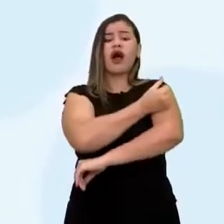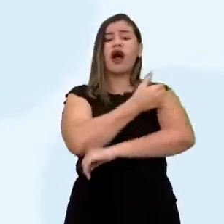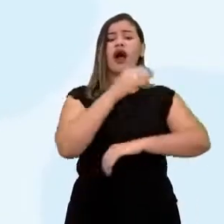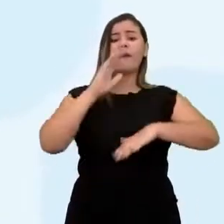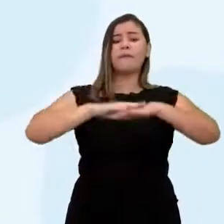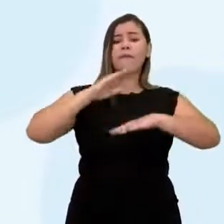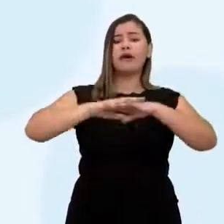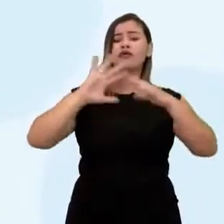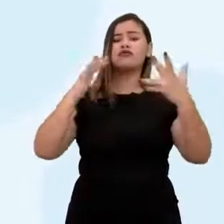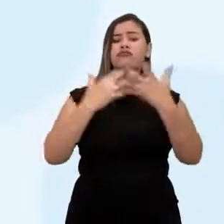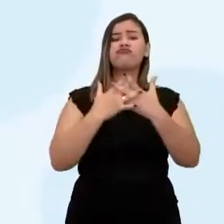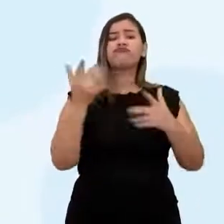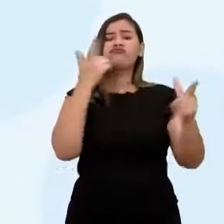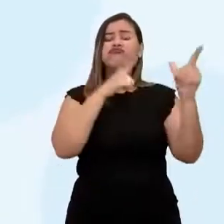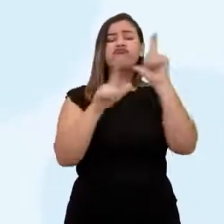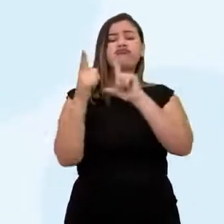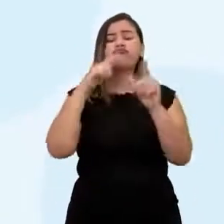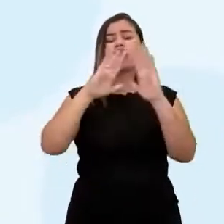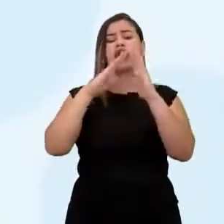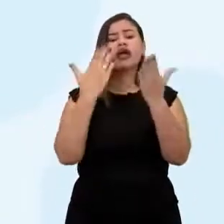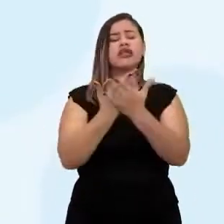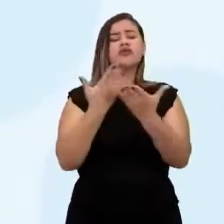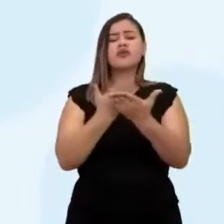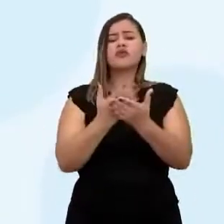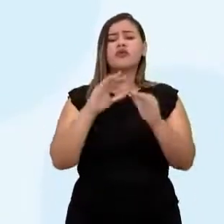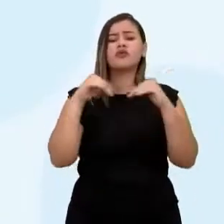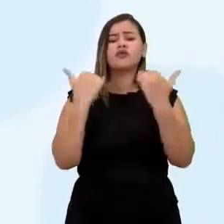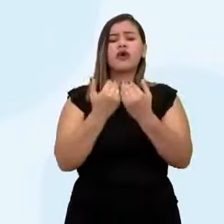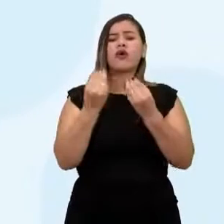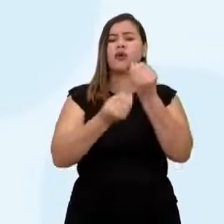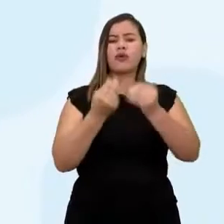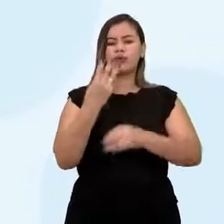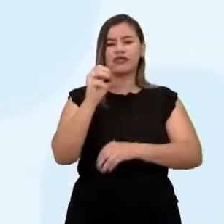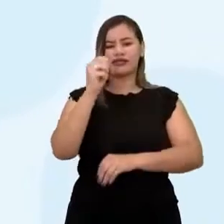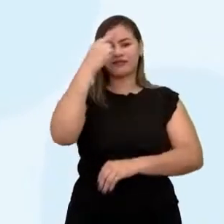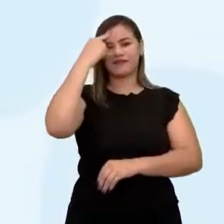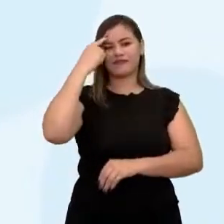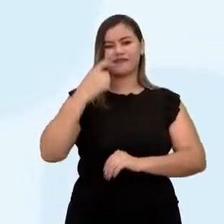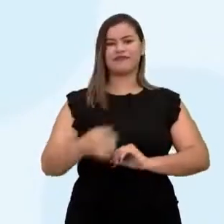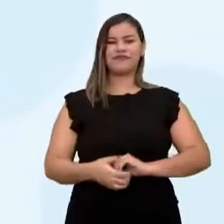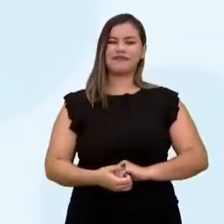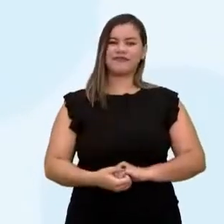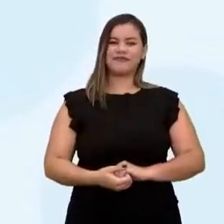a cidadania em sua escola e na sua comunidade? Mais 30 segundos.